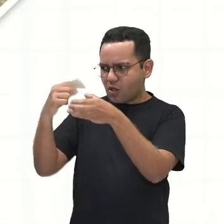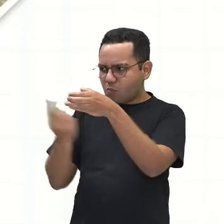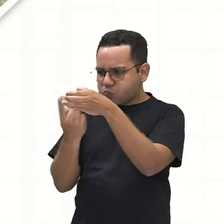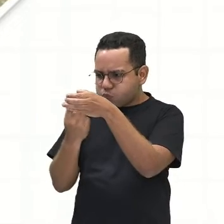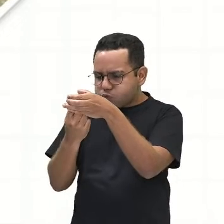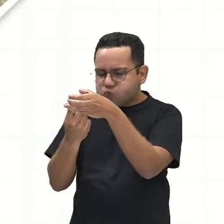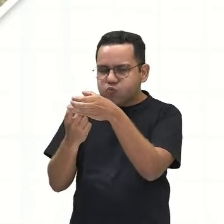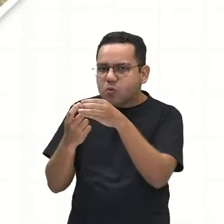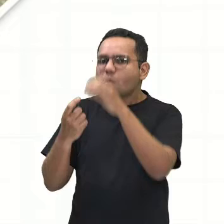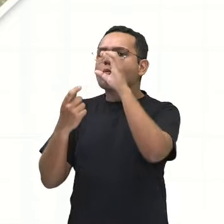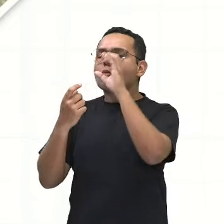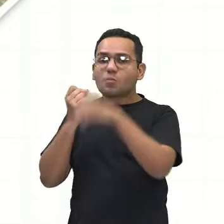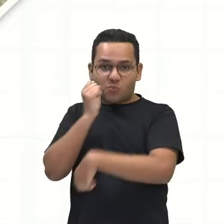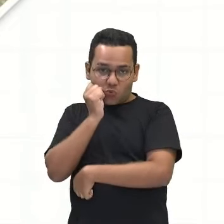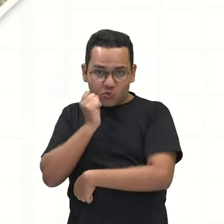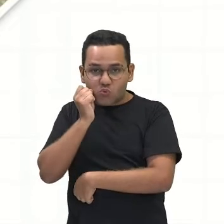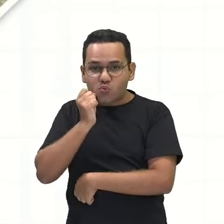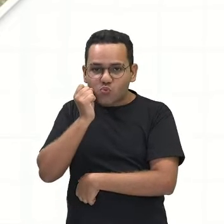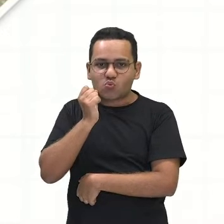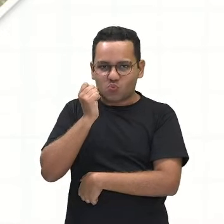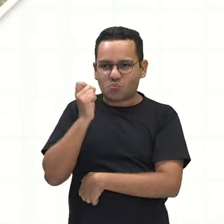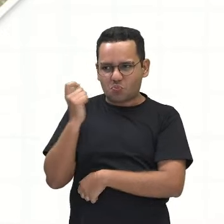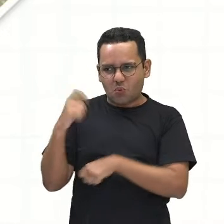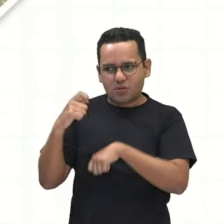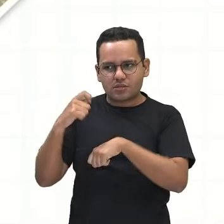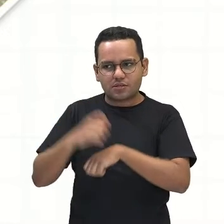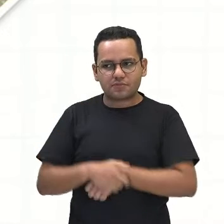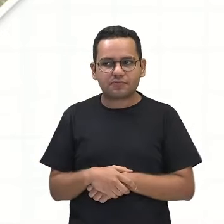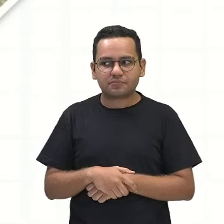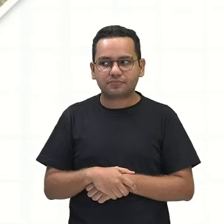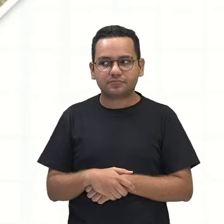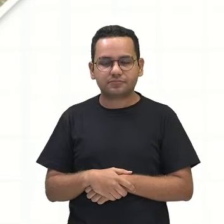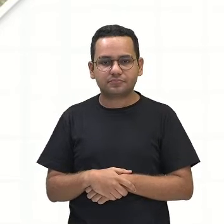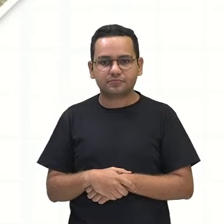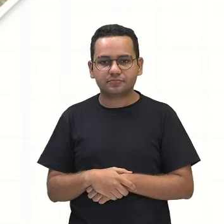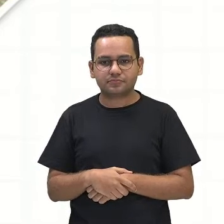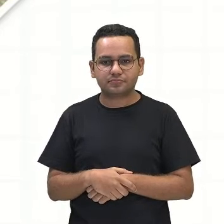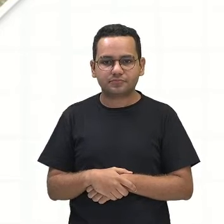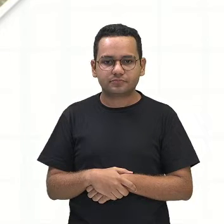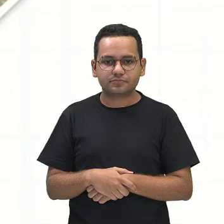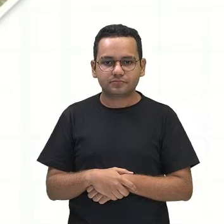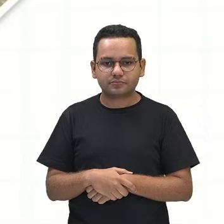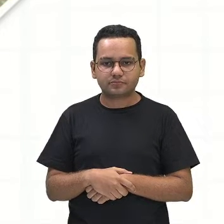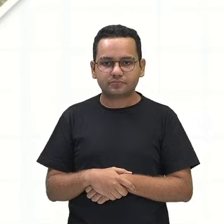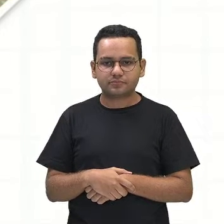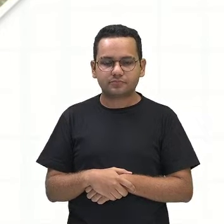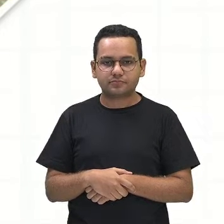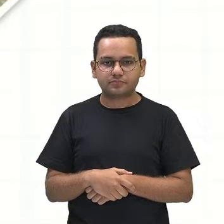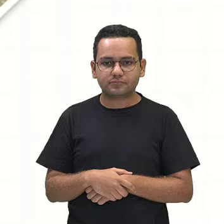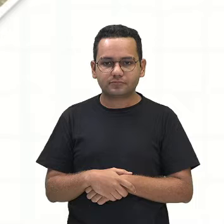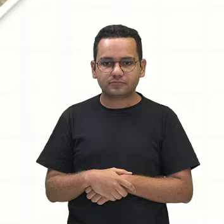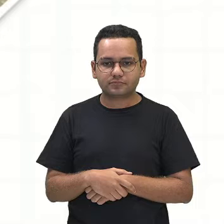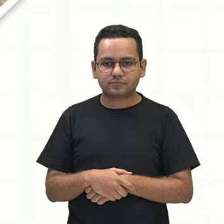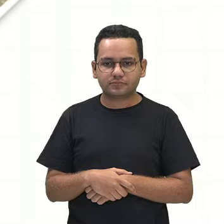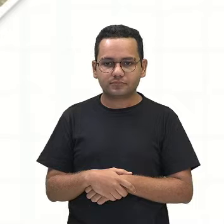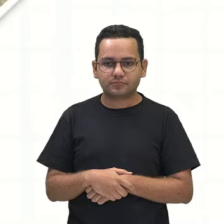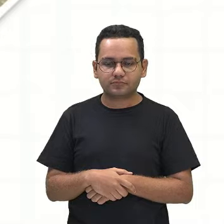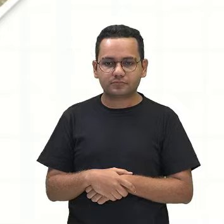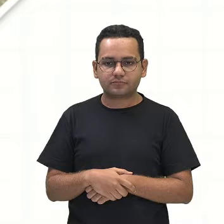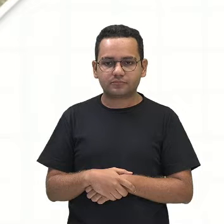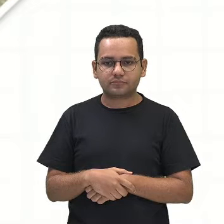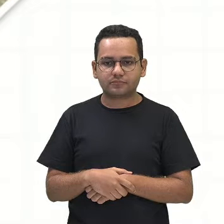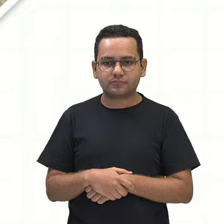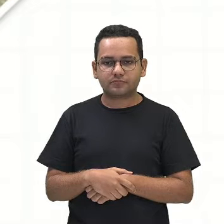consumo, né, nosso no dia a dia, na nossa merenda, no lanche. E também tem maracujás